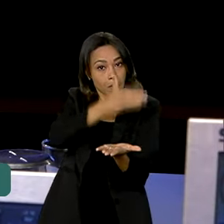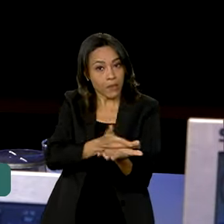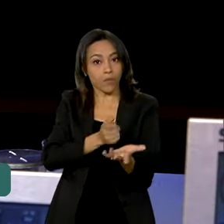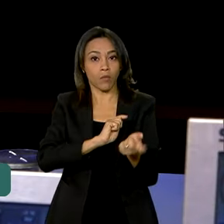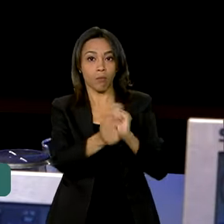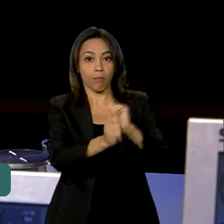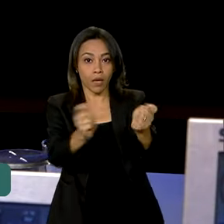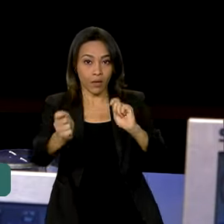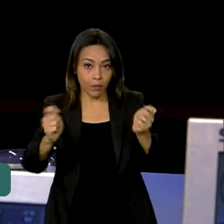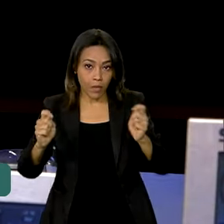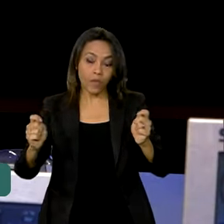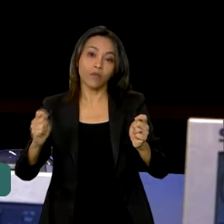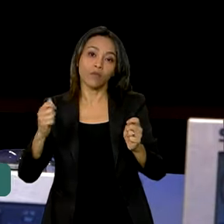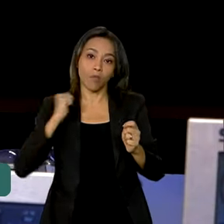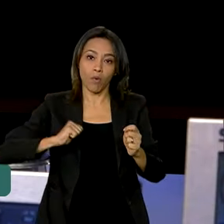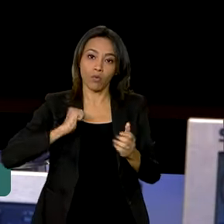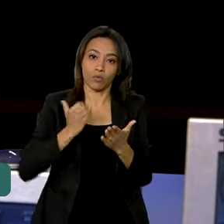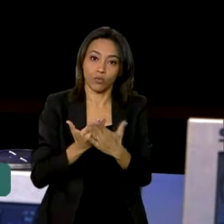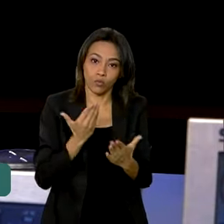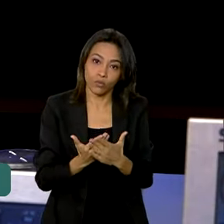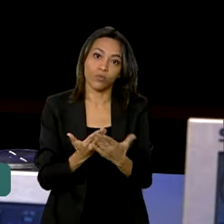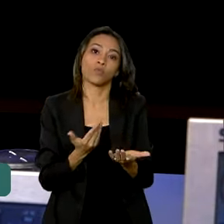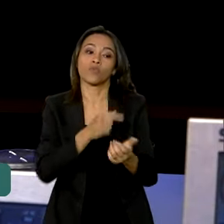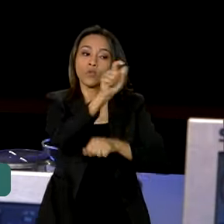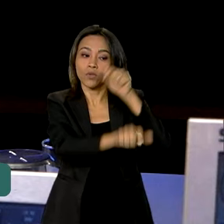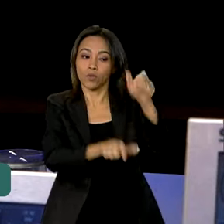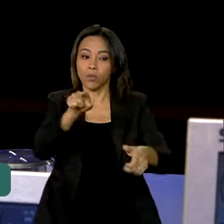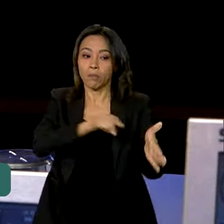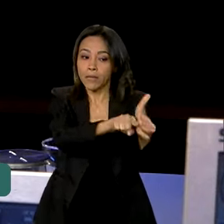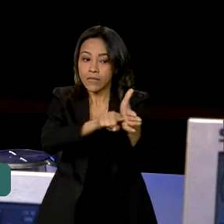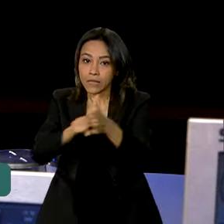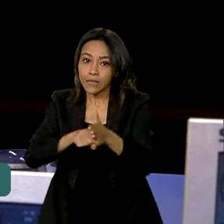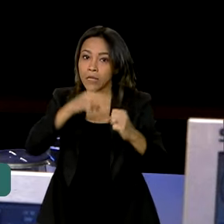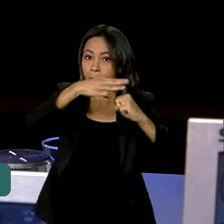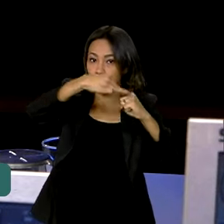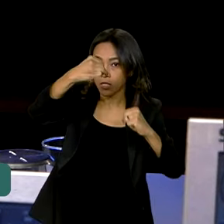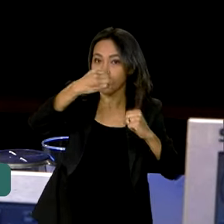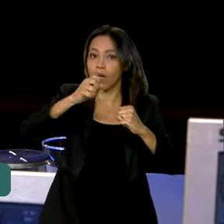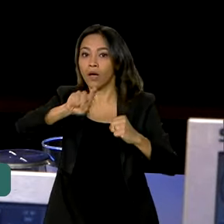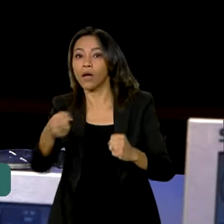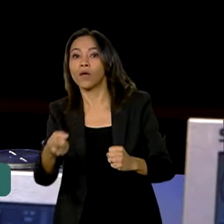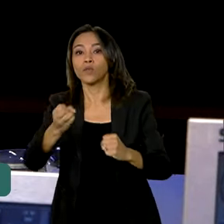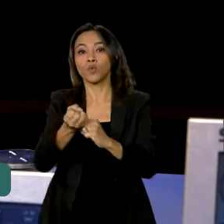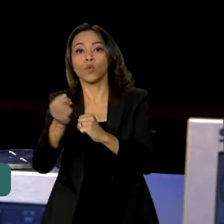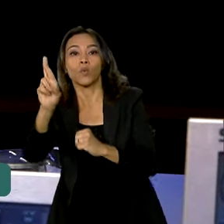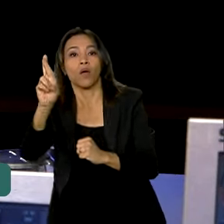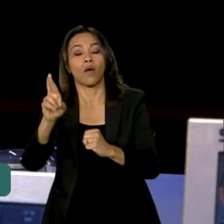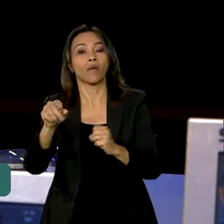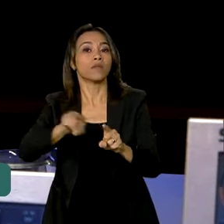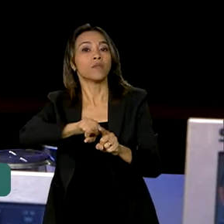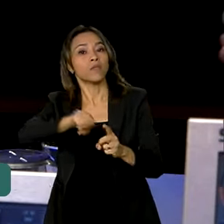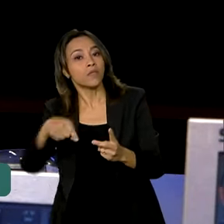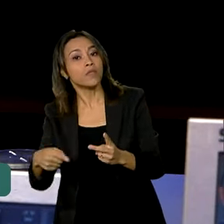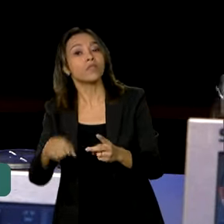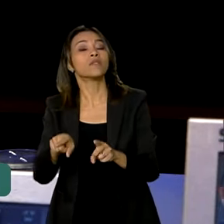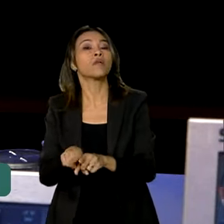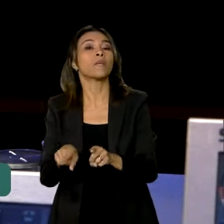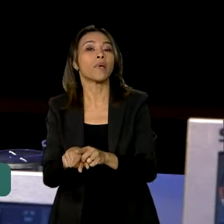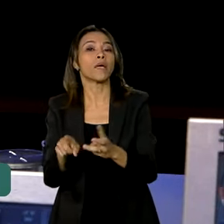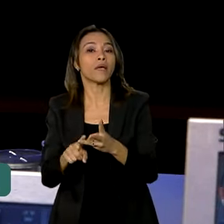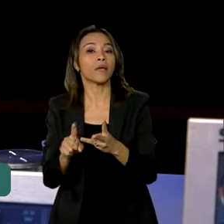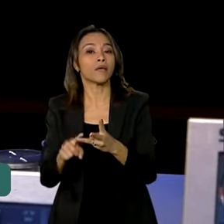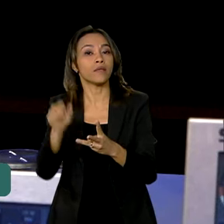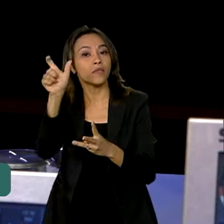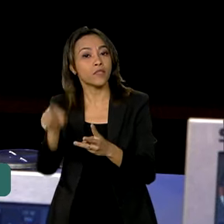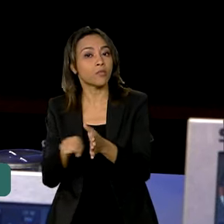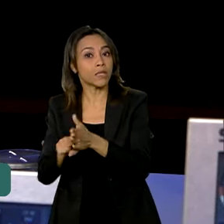pagamento para os pesquisadores, bolsistas de mestrado, doutorado e até as bolsas dos cientistas.